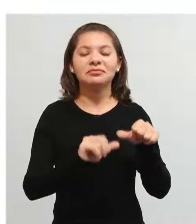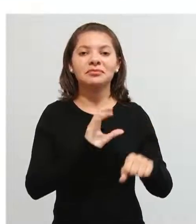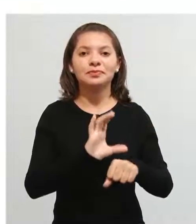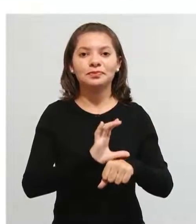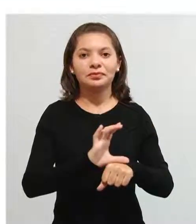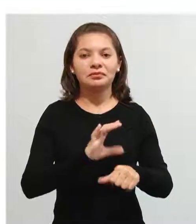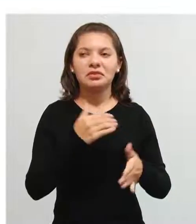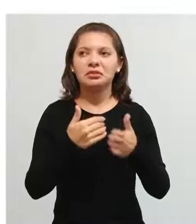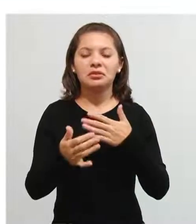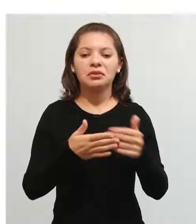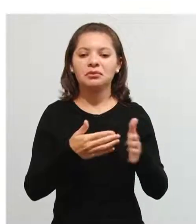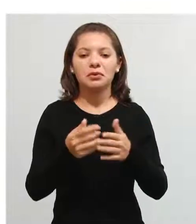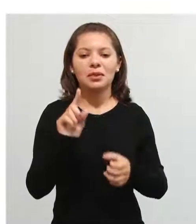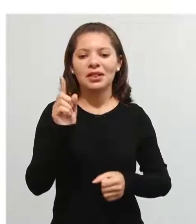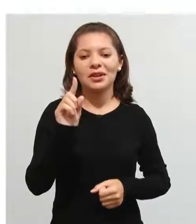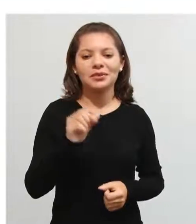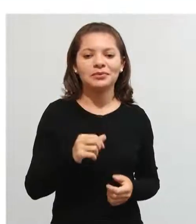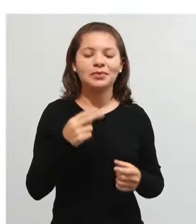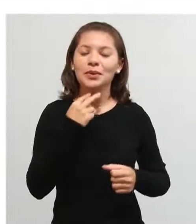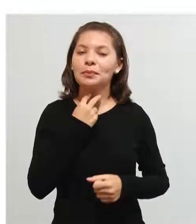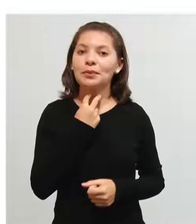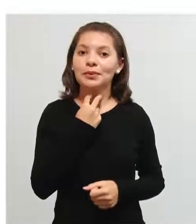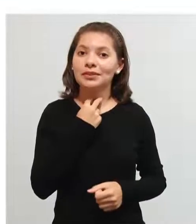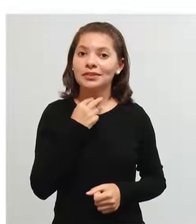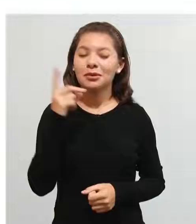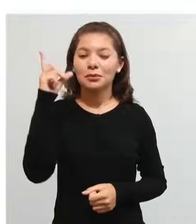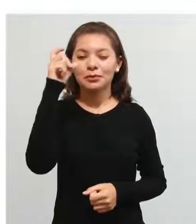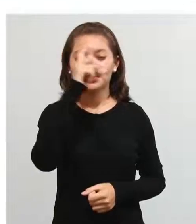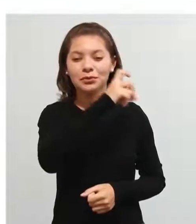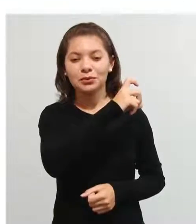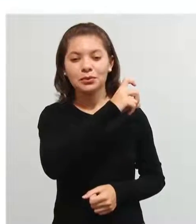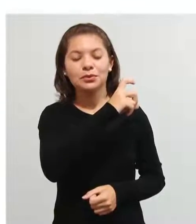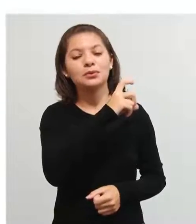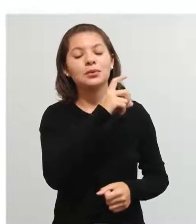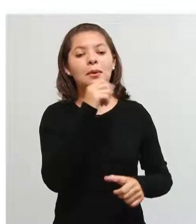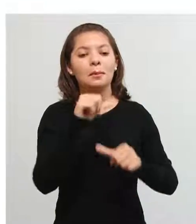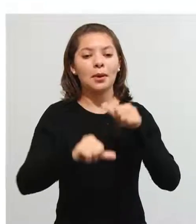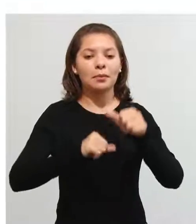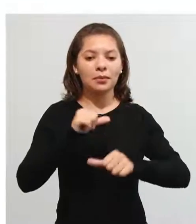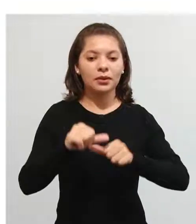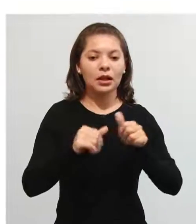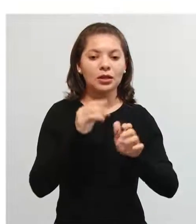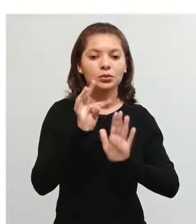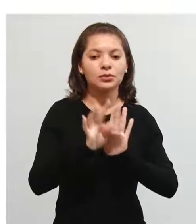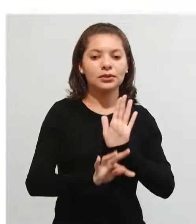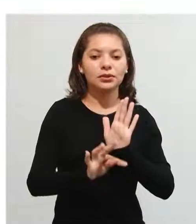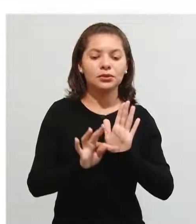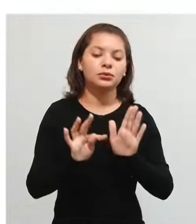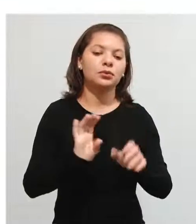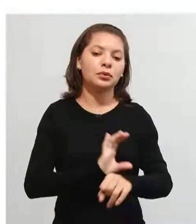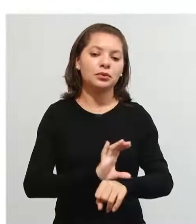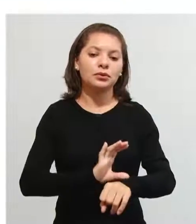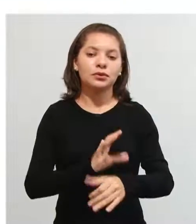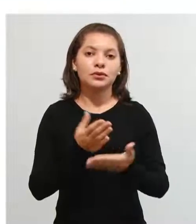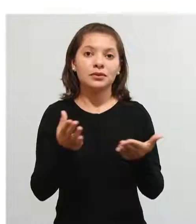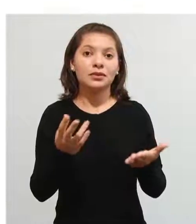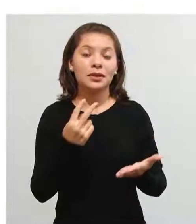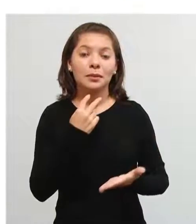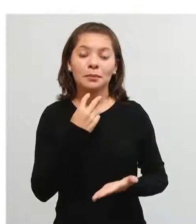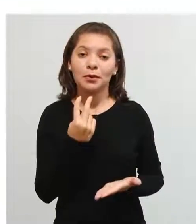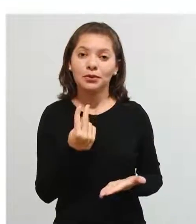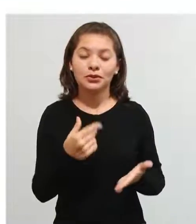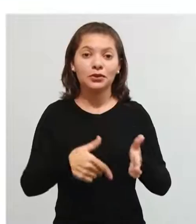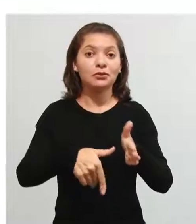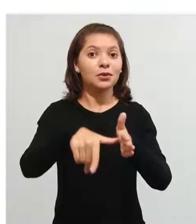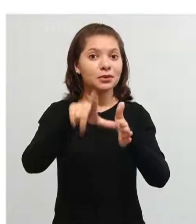De qualquer forma, existe um processo mais dificultoso para alteração do texto constitucional. E você pode estar voltando lá na nossa aula